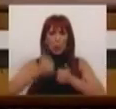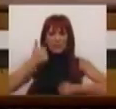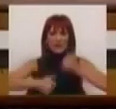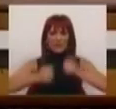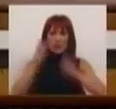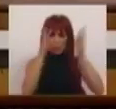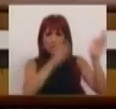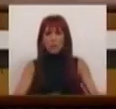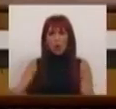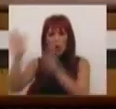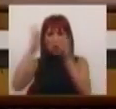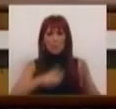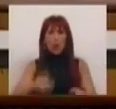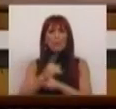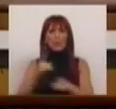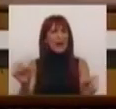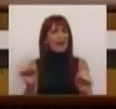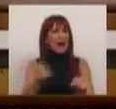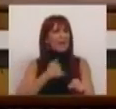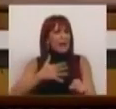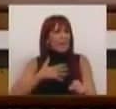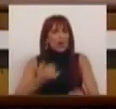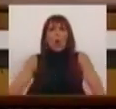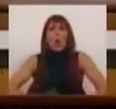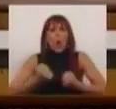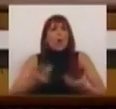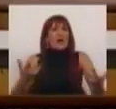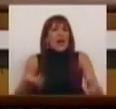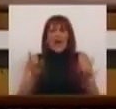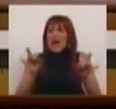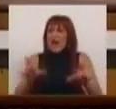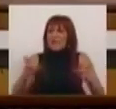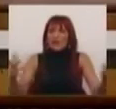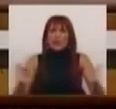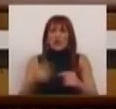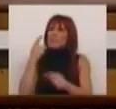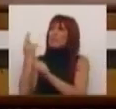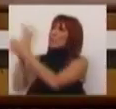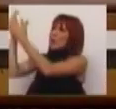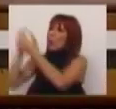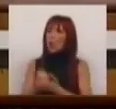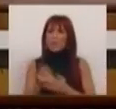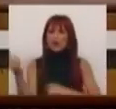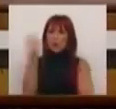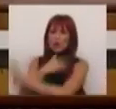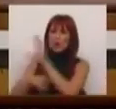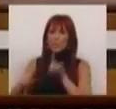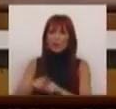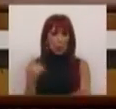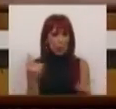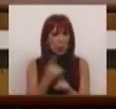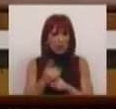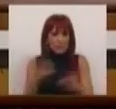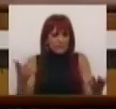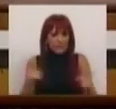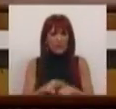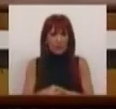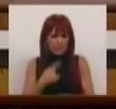competitividade da produção, porque nenhuma empresa conseguirá evitar importações na União Europeia em produtos que